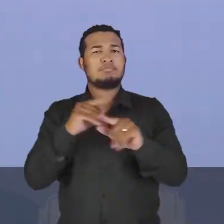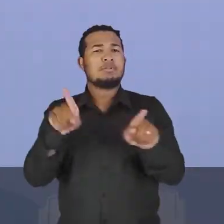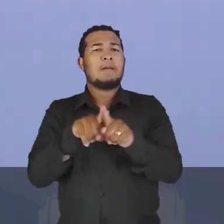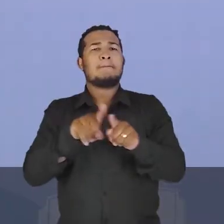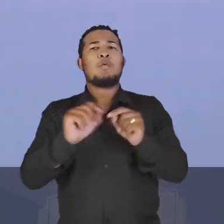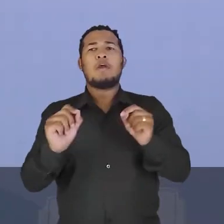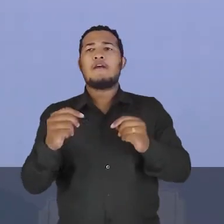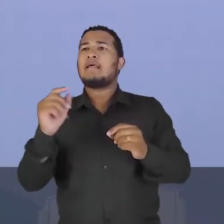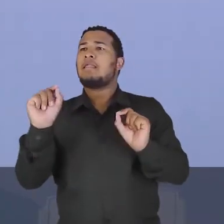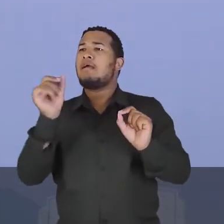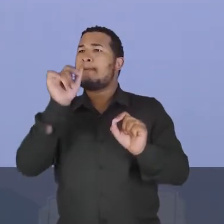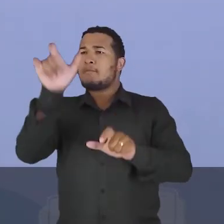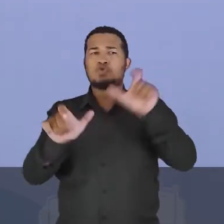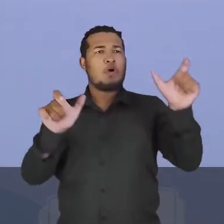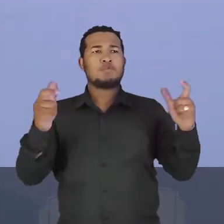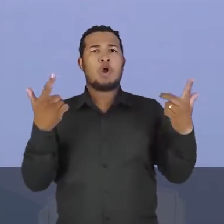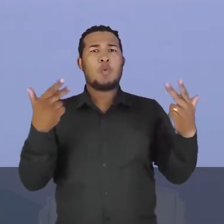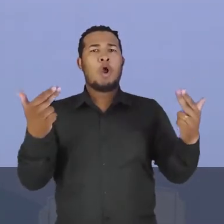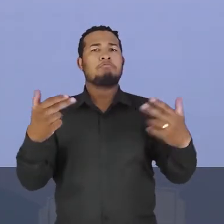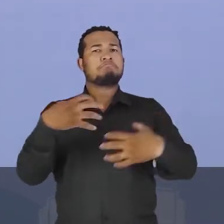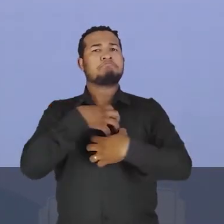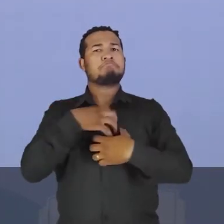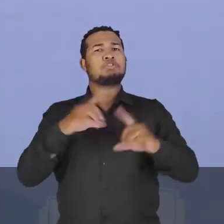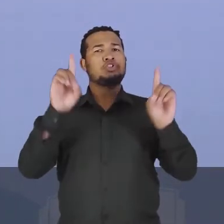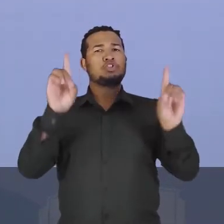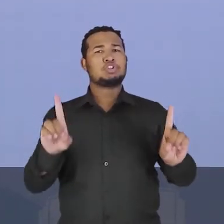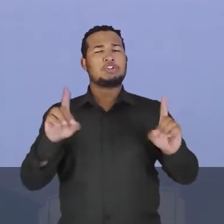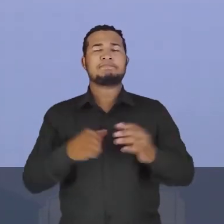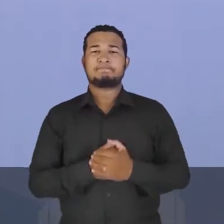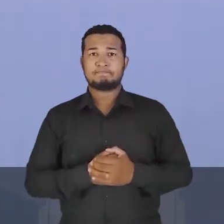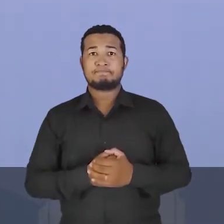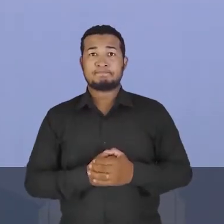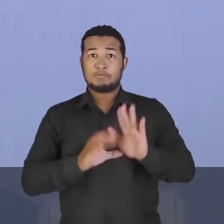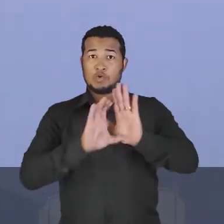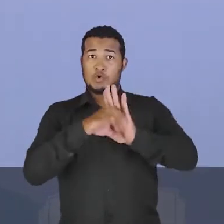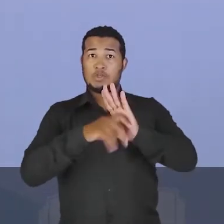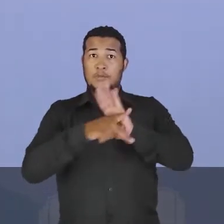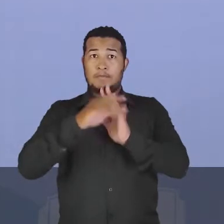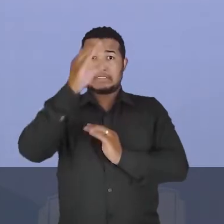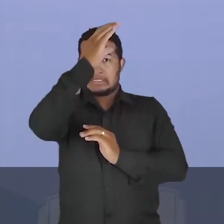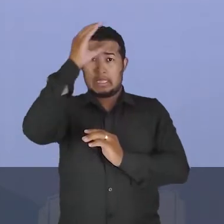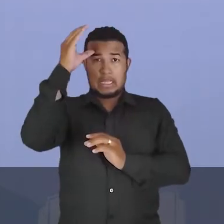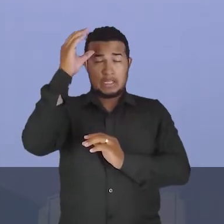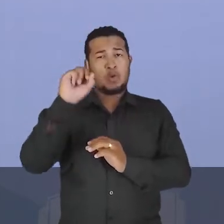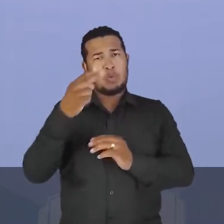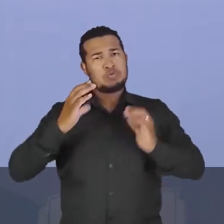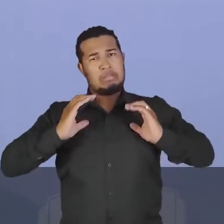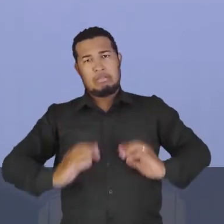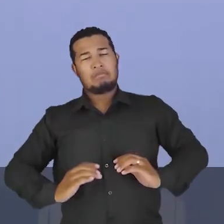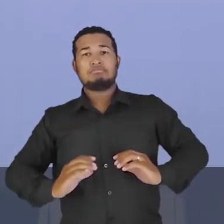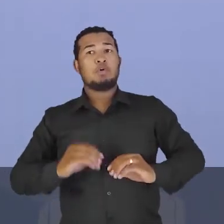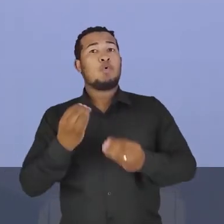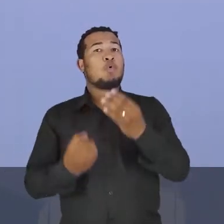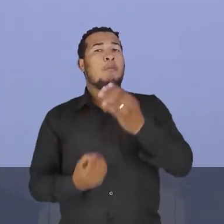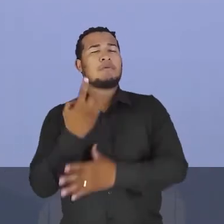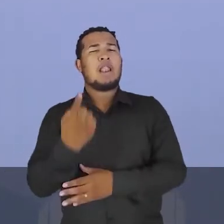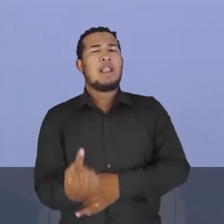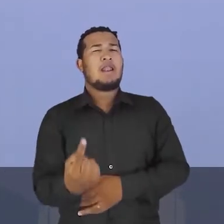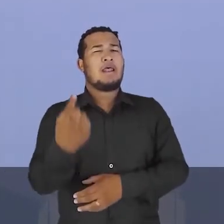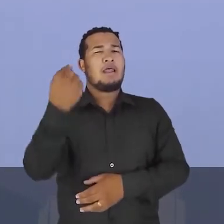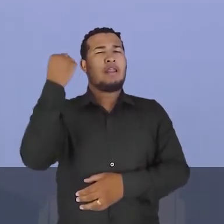vozes. Olha só, vamos tentar pensar isso daqui. O conceito de cidadania, a ideia de cidadão, ela vai surgir lá na Grécia Antiga, lá